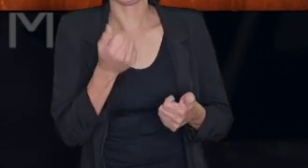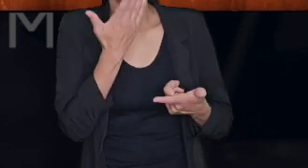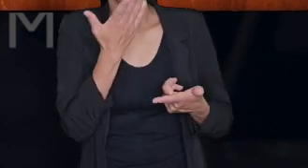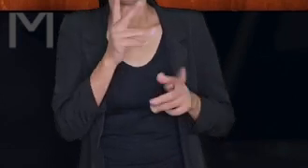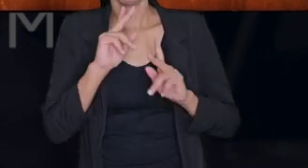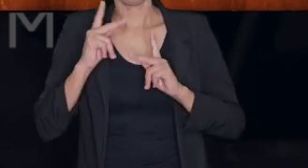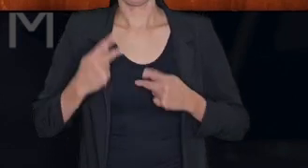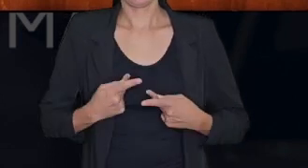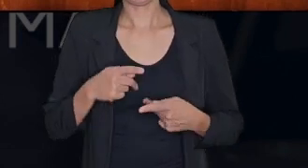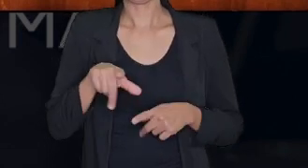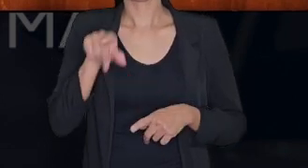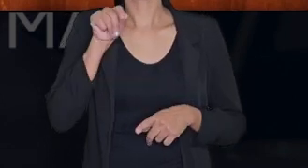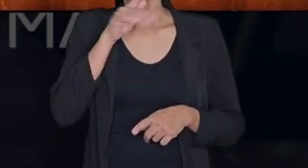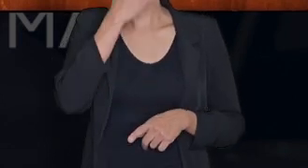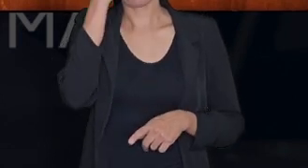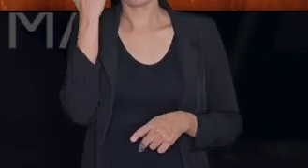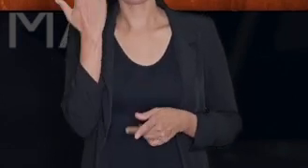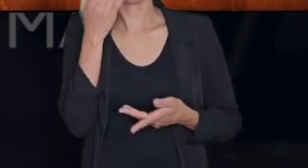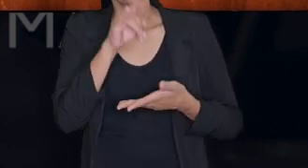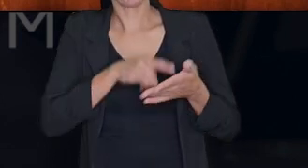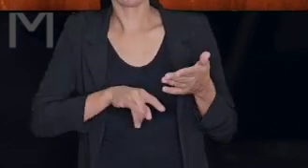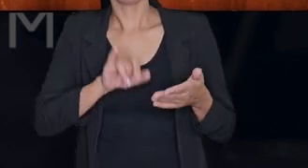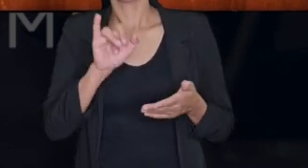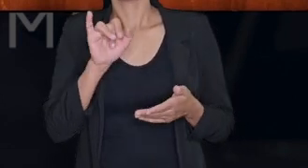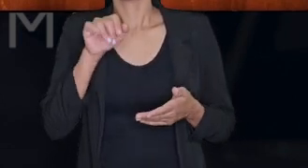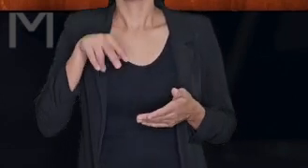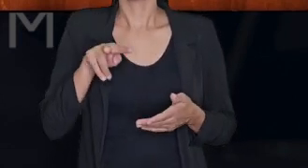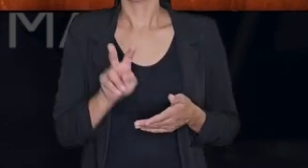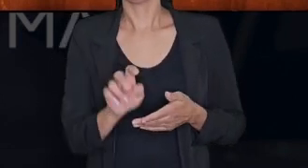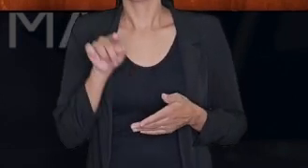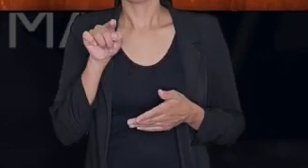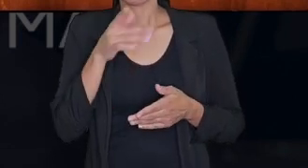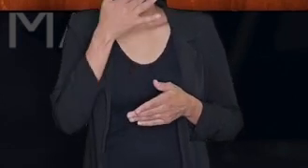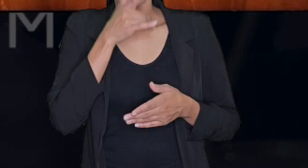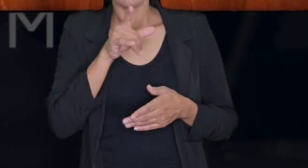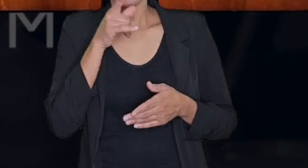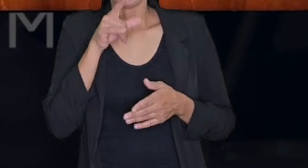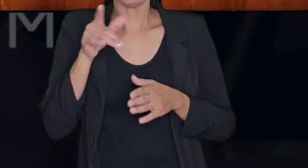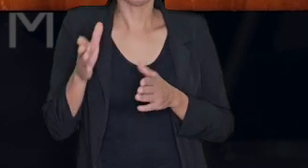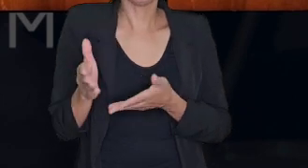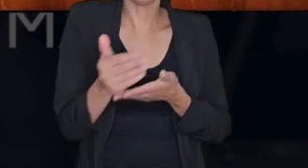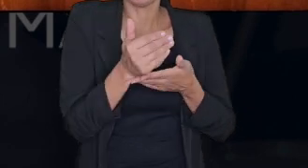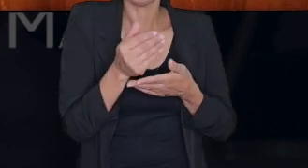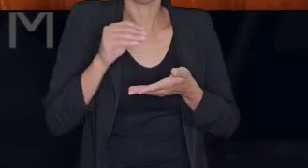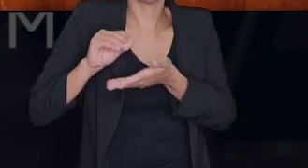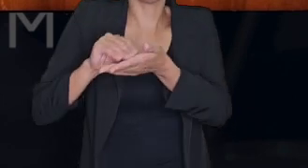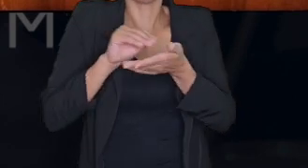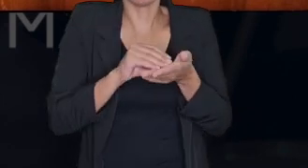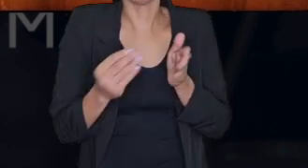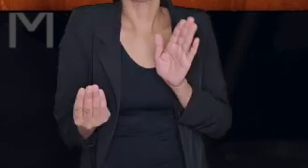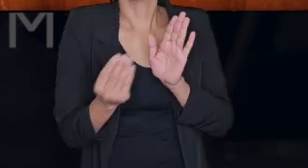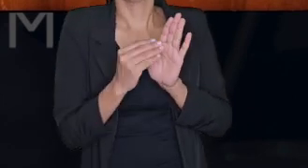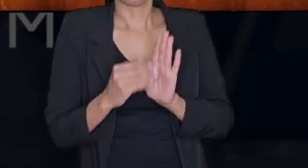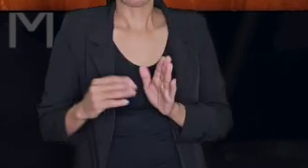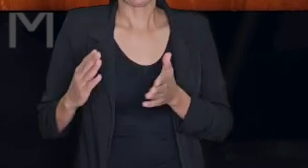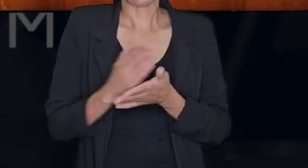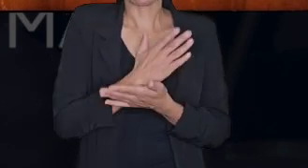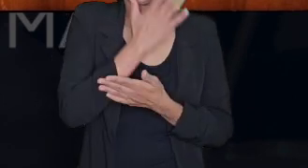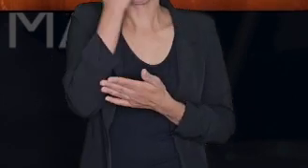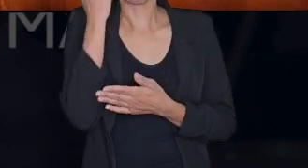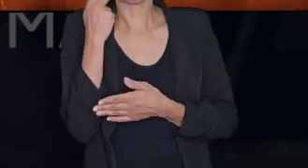escritura de aceitação de herança e nomeação de inventariante para o inventariante formalizar obrigações pendentes do